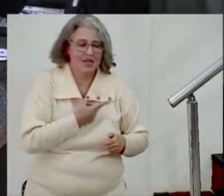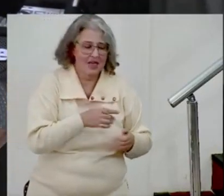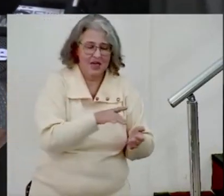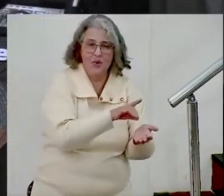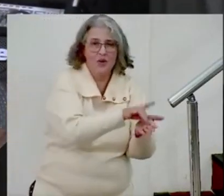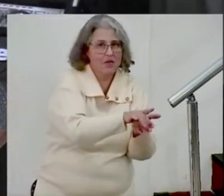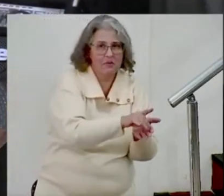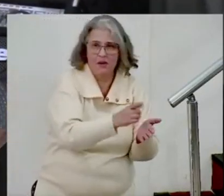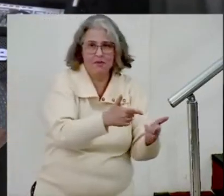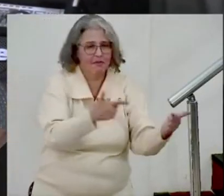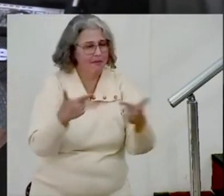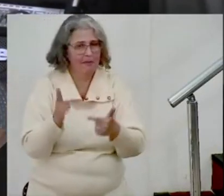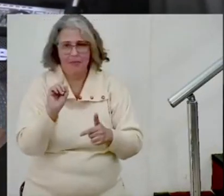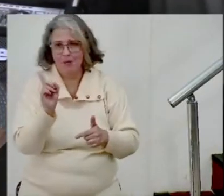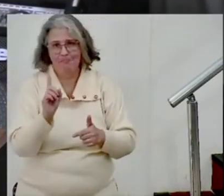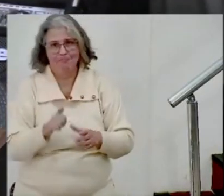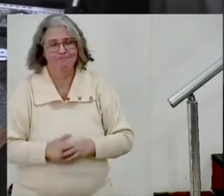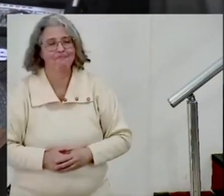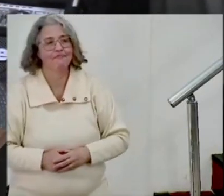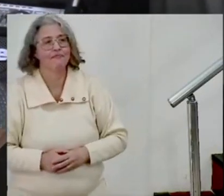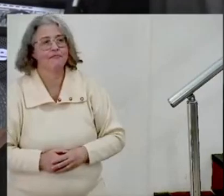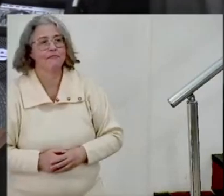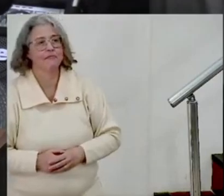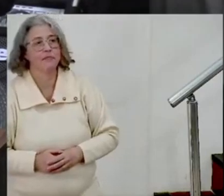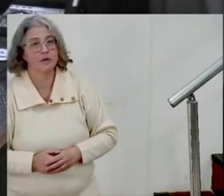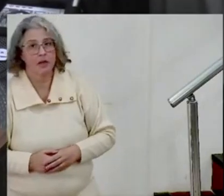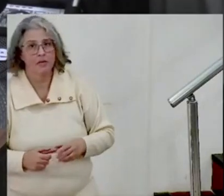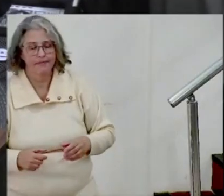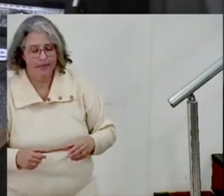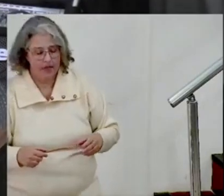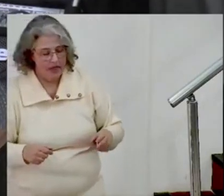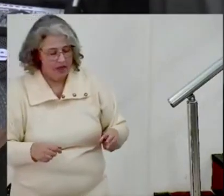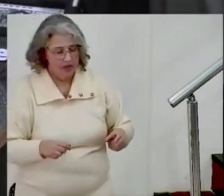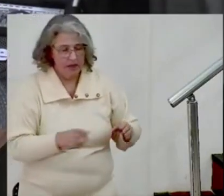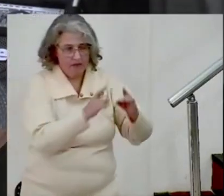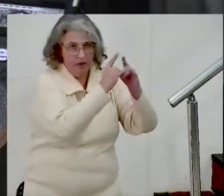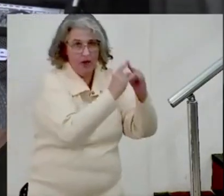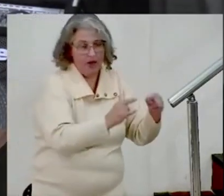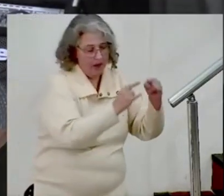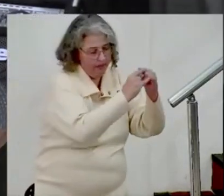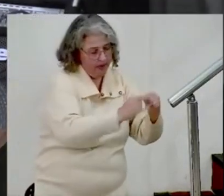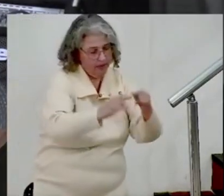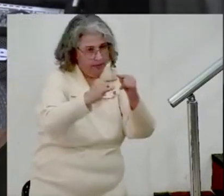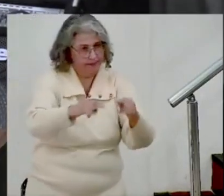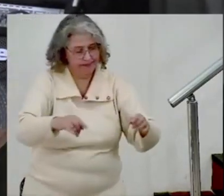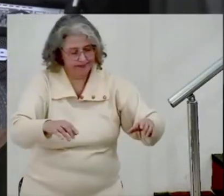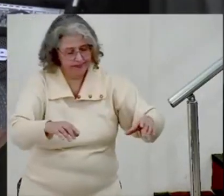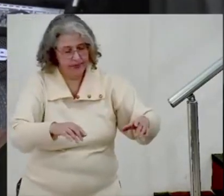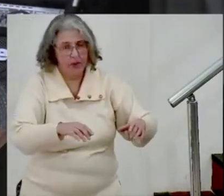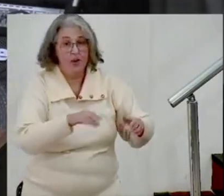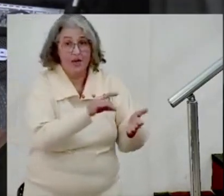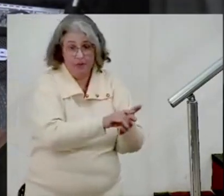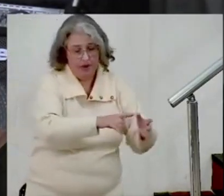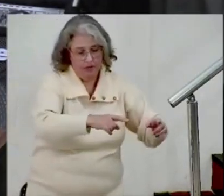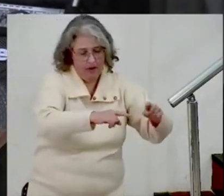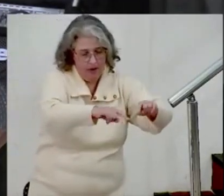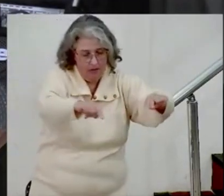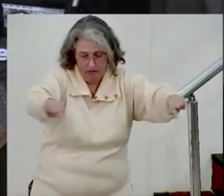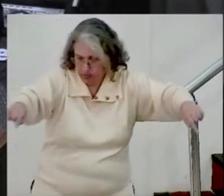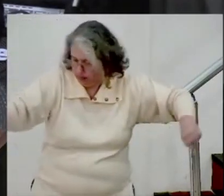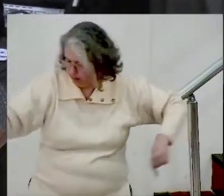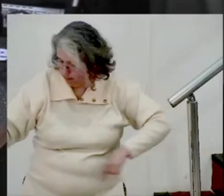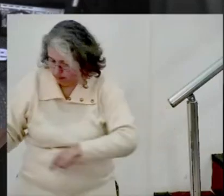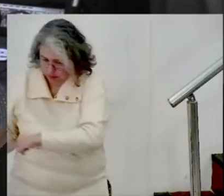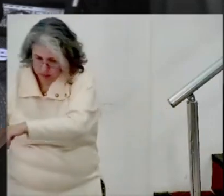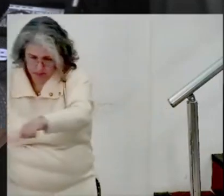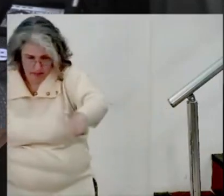assírio dorme acampado ao redor de Jerusalém, ou seja, já sitiou Jerusalém, quando acordam numa